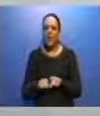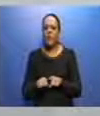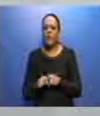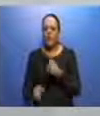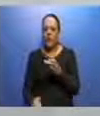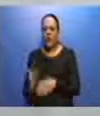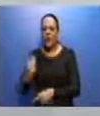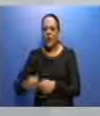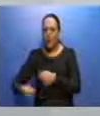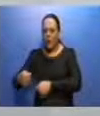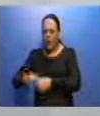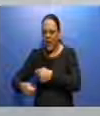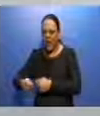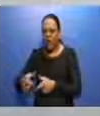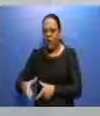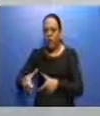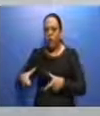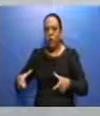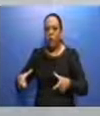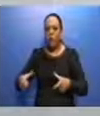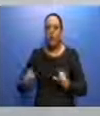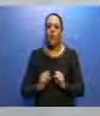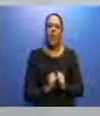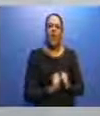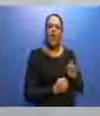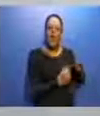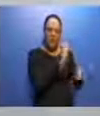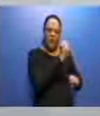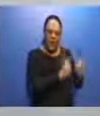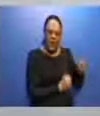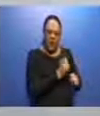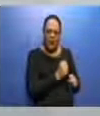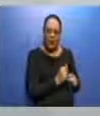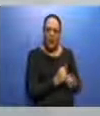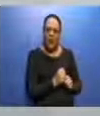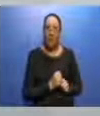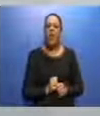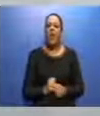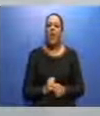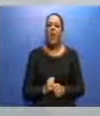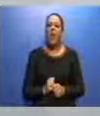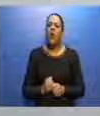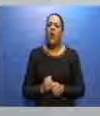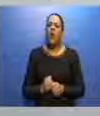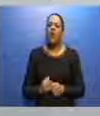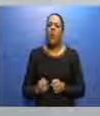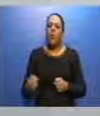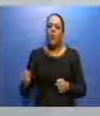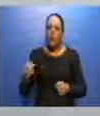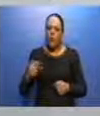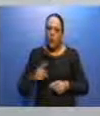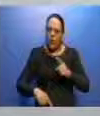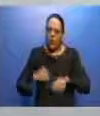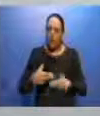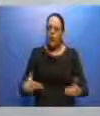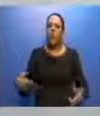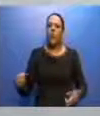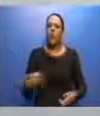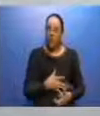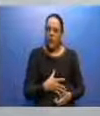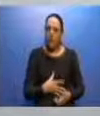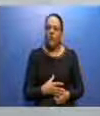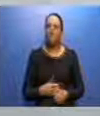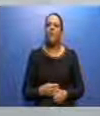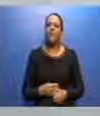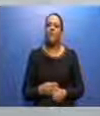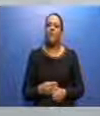e da industrialização a chegada de novos produtos começou também é o transporte